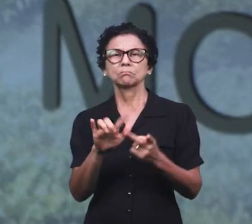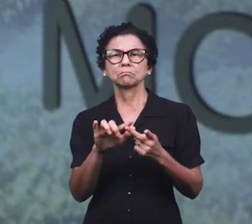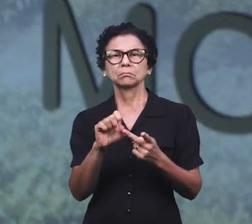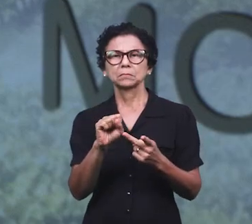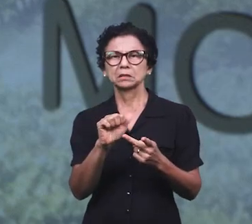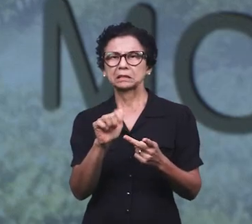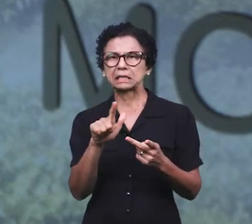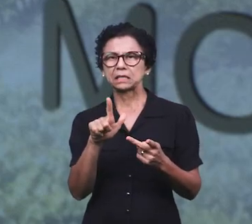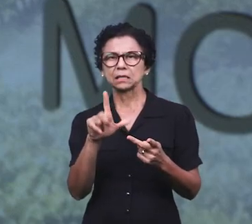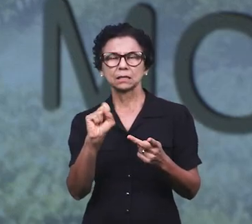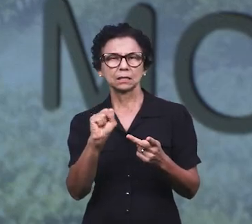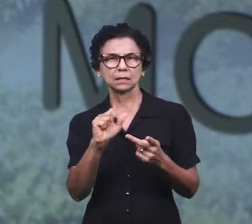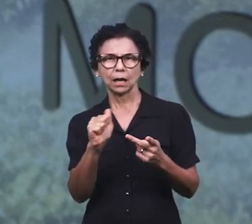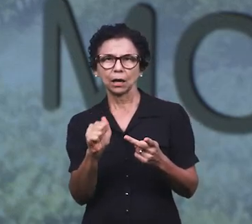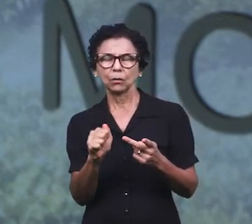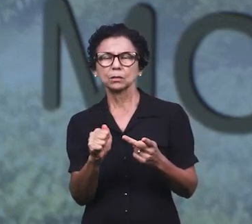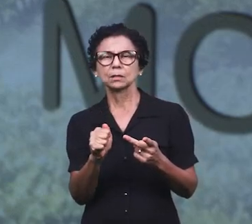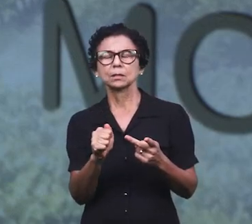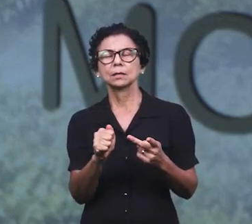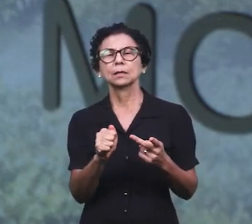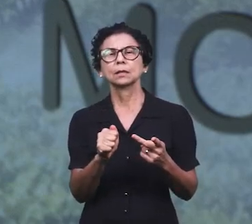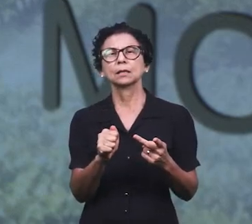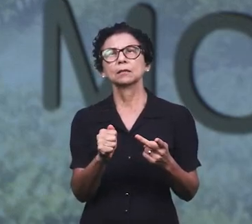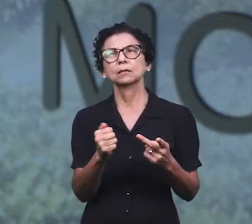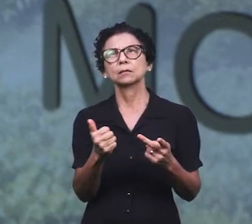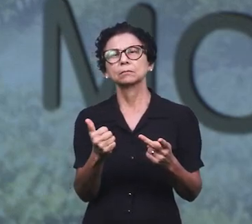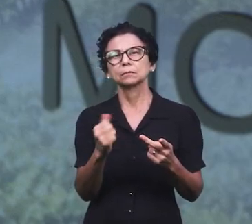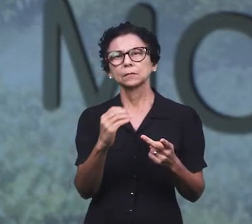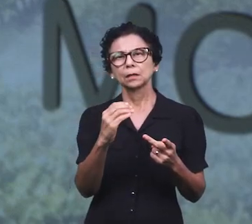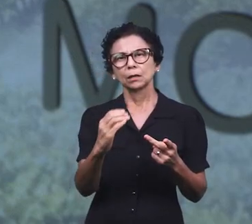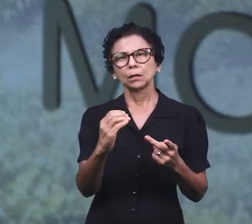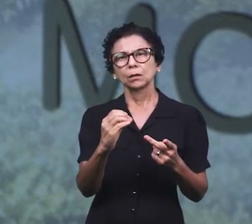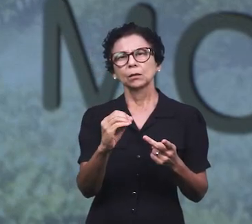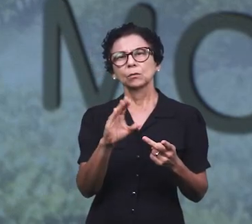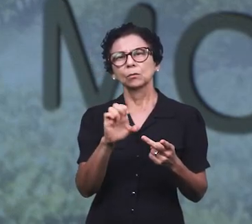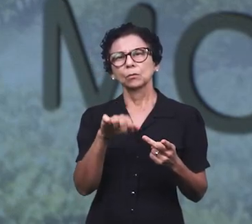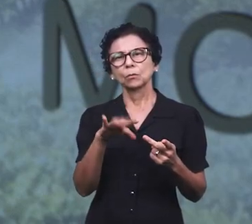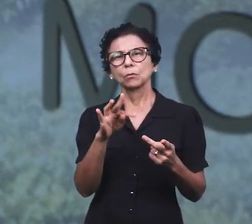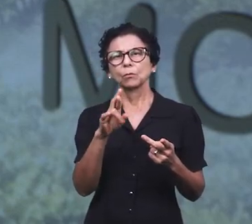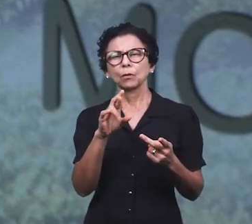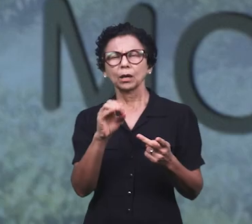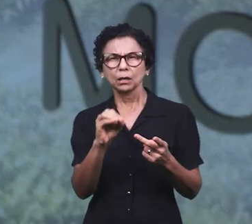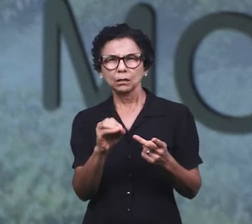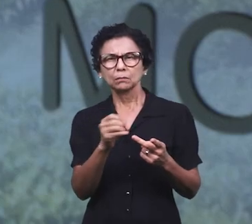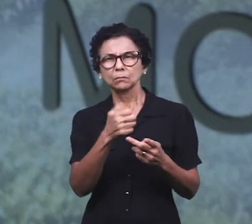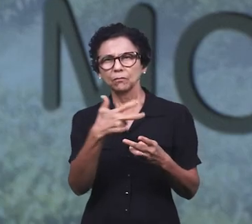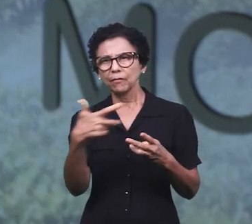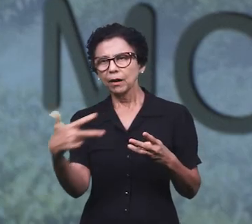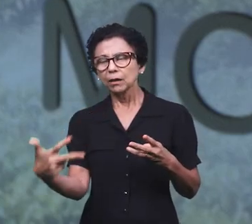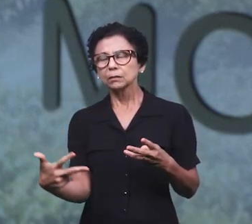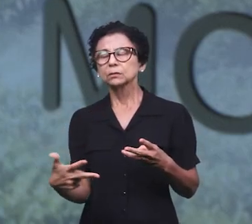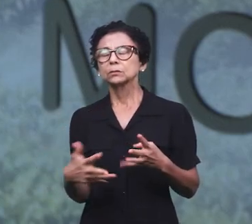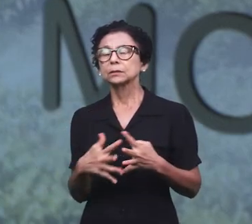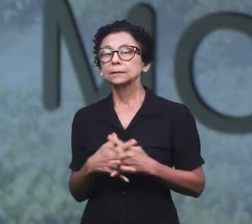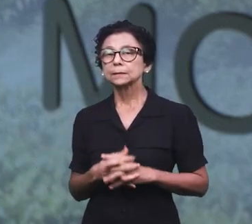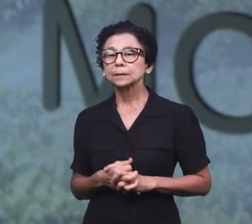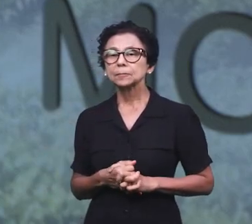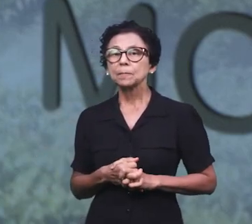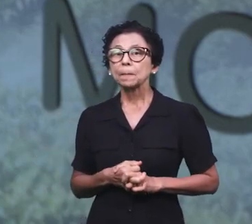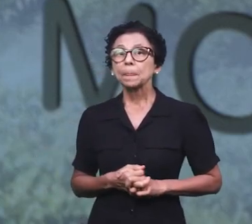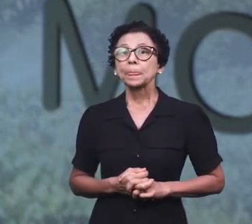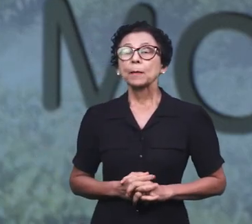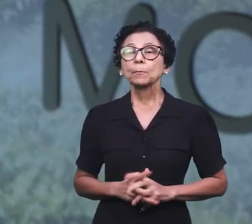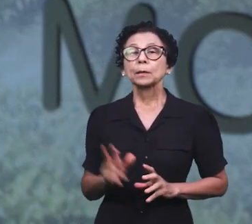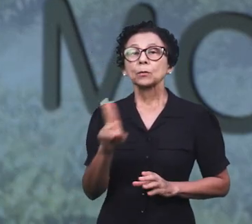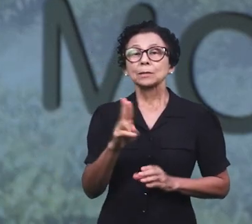aumentando aos poucos aquilo que a nossa visão tinha de poder levar para o uso dentro